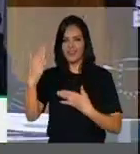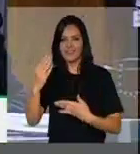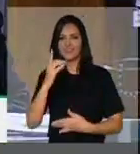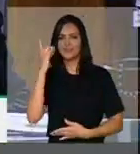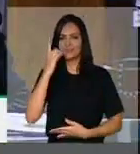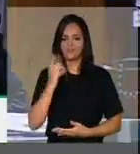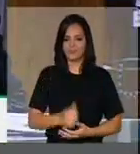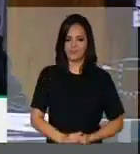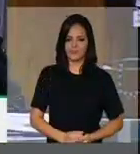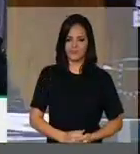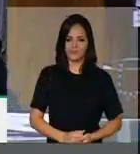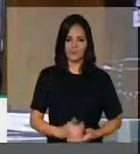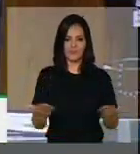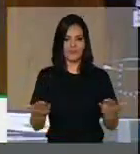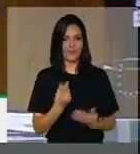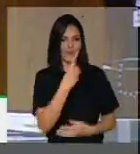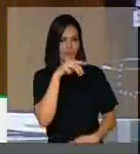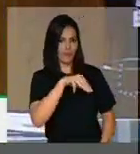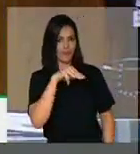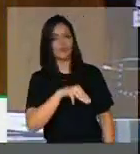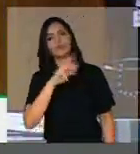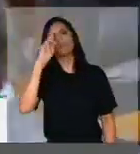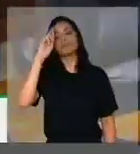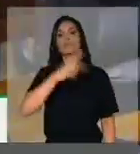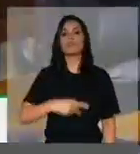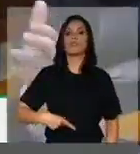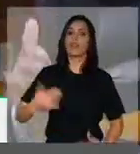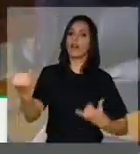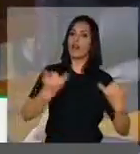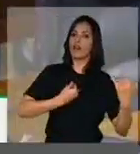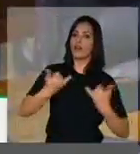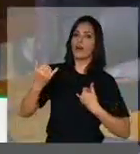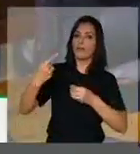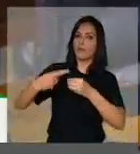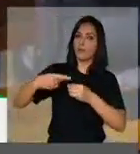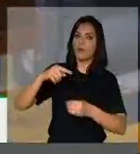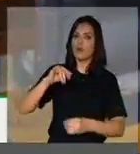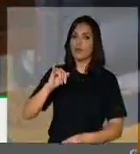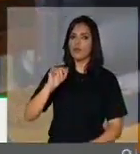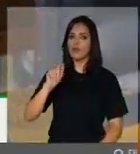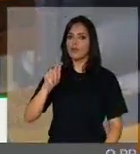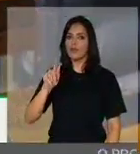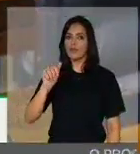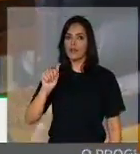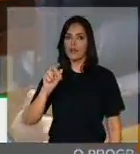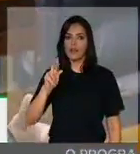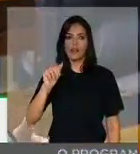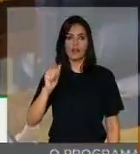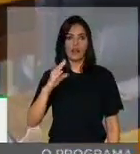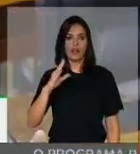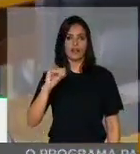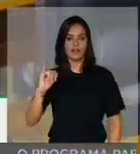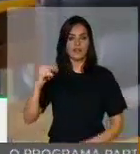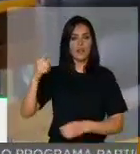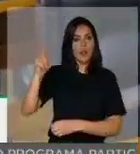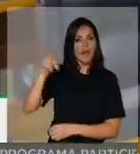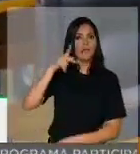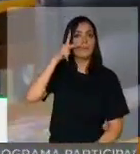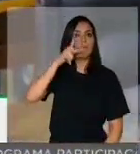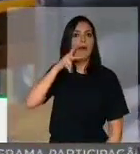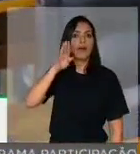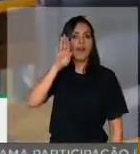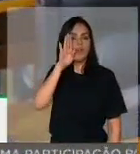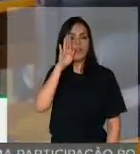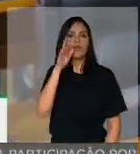Vossa Excelência. Senhor Presidente, eu recebi a notícia que no município de Igaraci, lá no estado da Paraíba, aconteceu o abate